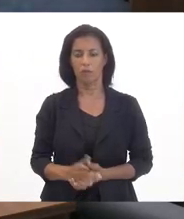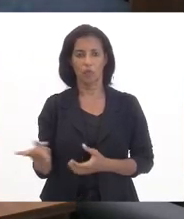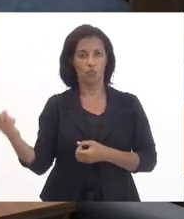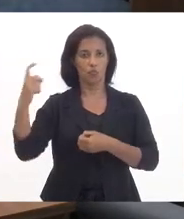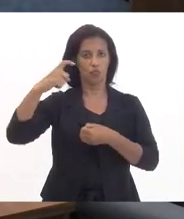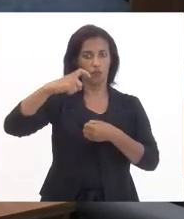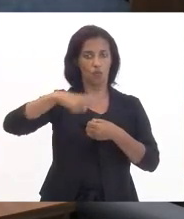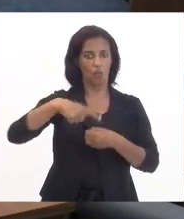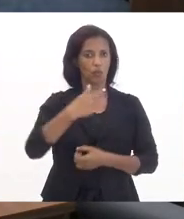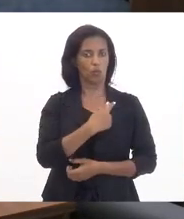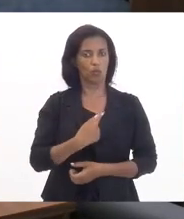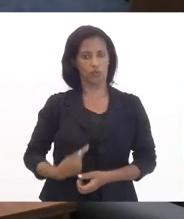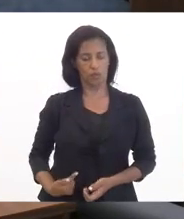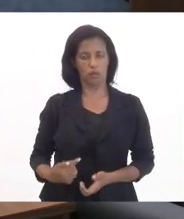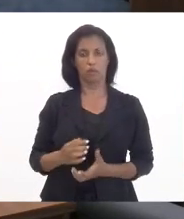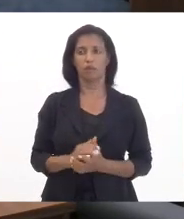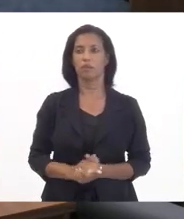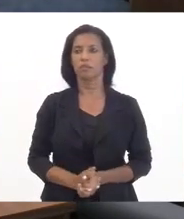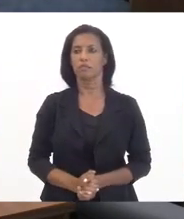retorna ao governador.